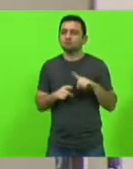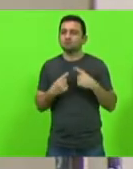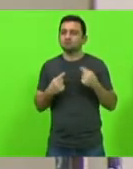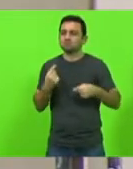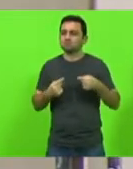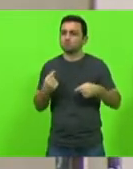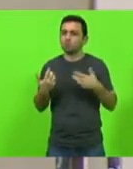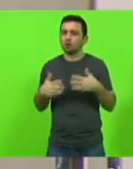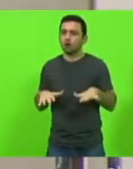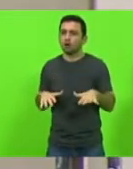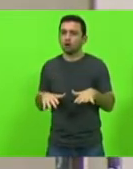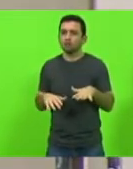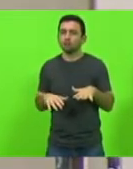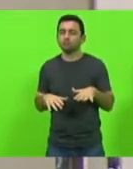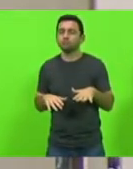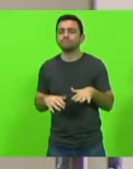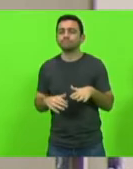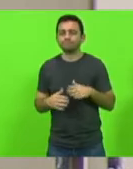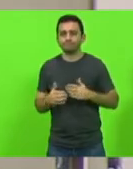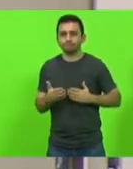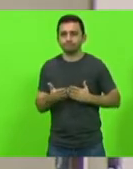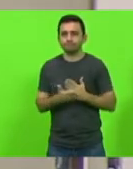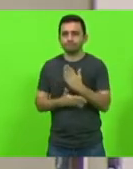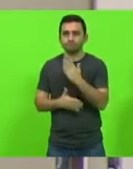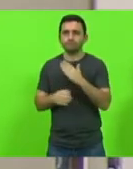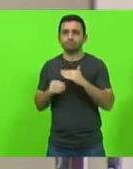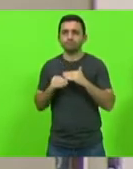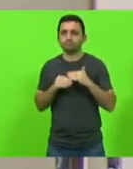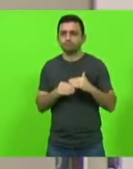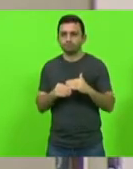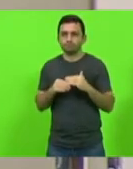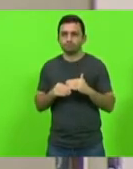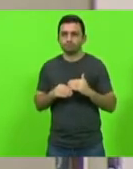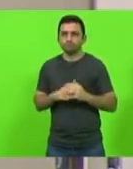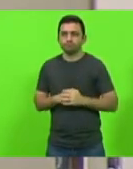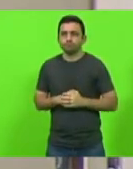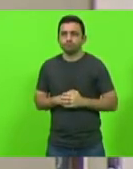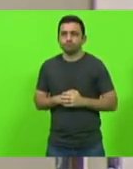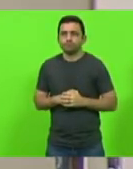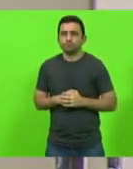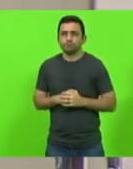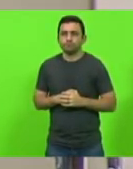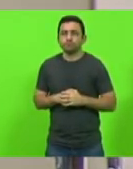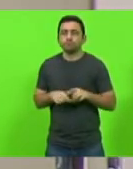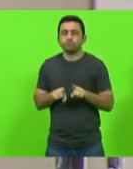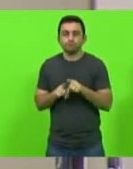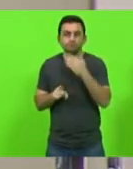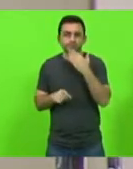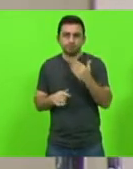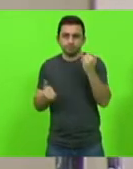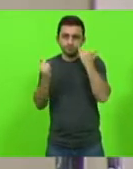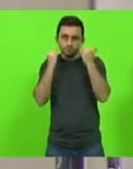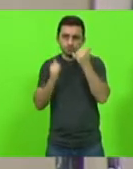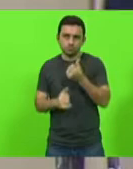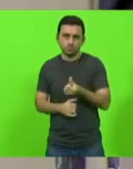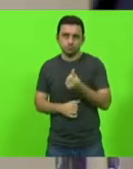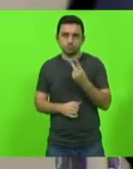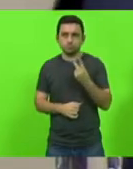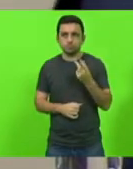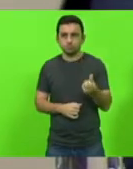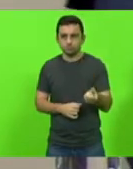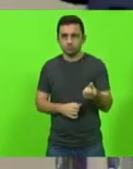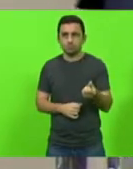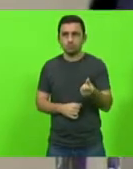votação deputados que aprovam permaneça como se encontra aprovado por unanimidade pedido de informação 626 autor deputado